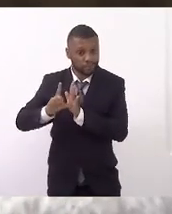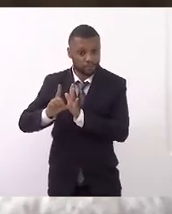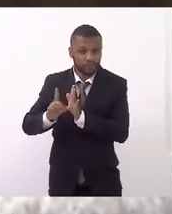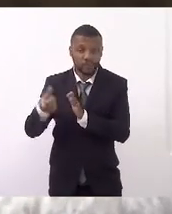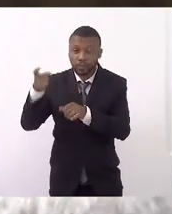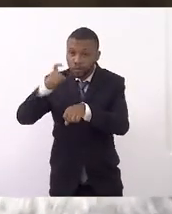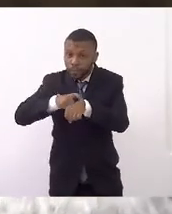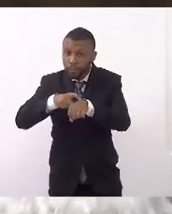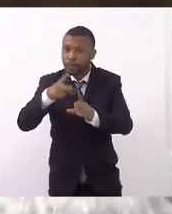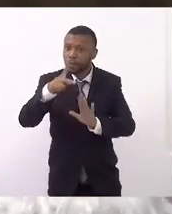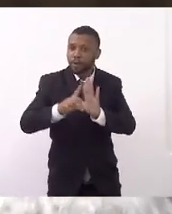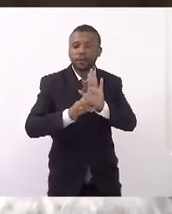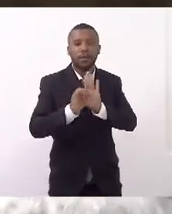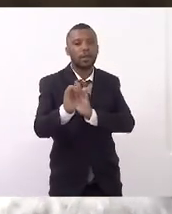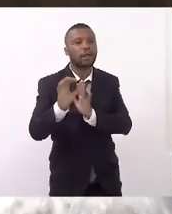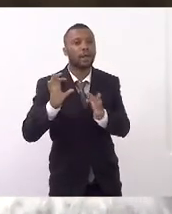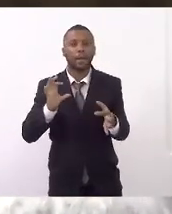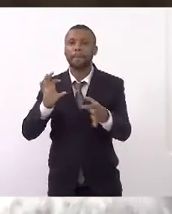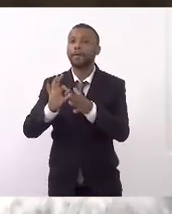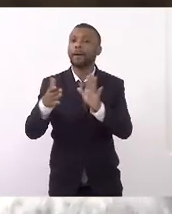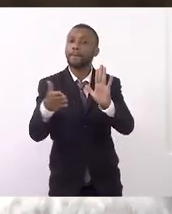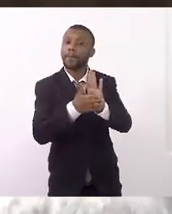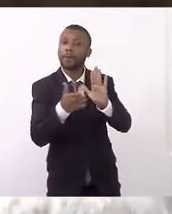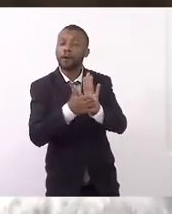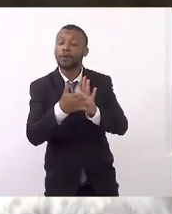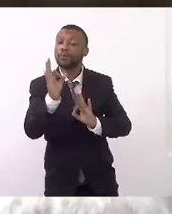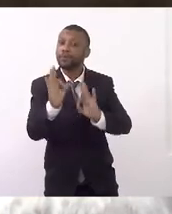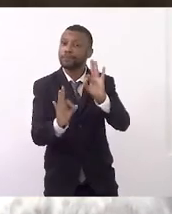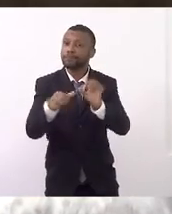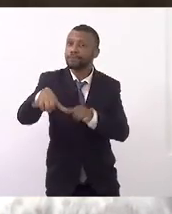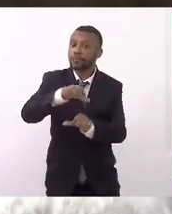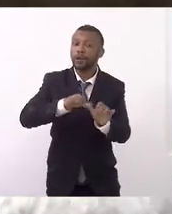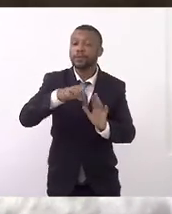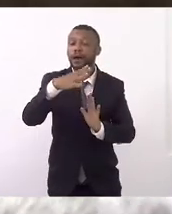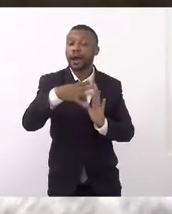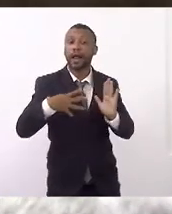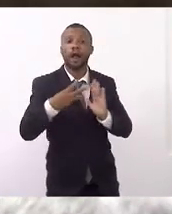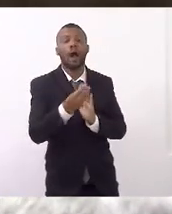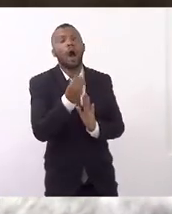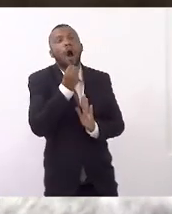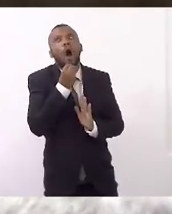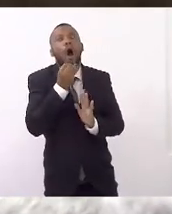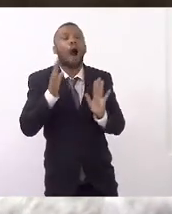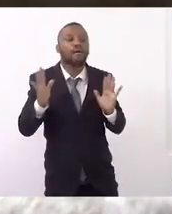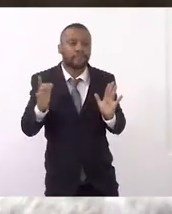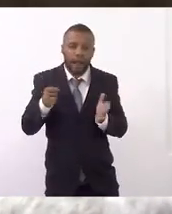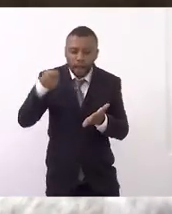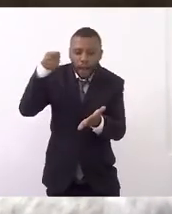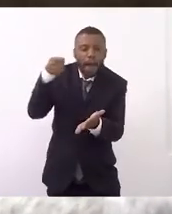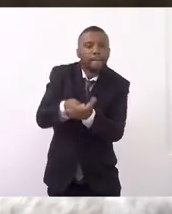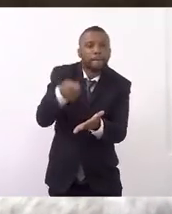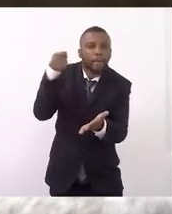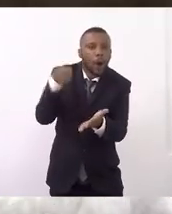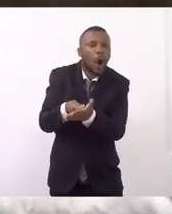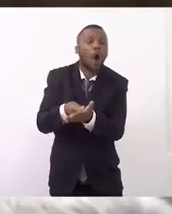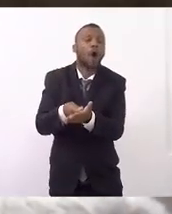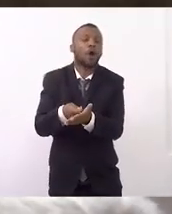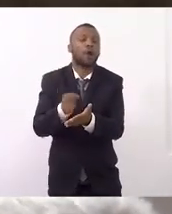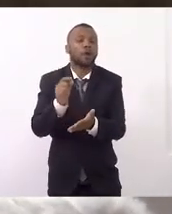proposta de uma formulação de calendário, obviamente, ela impõe sobre